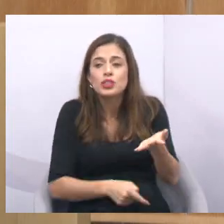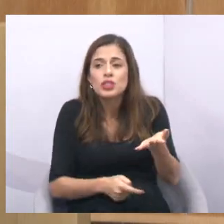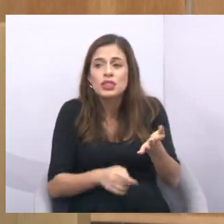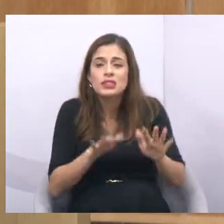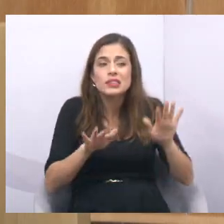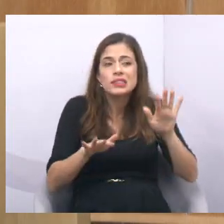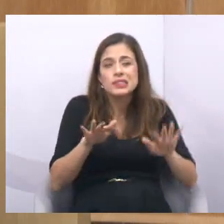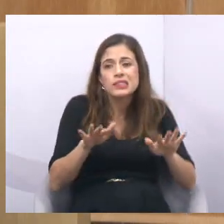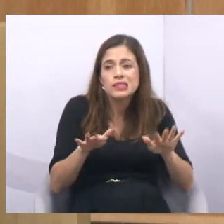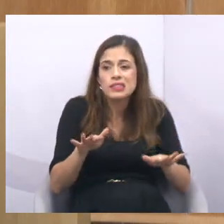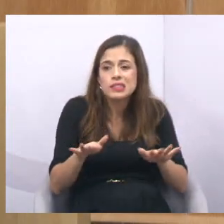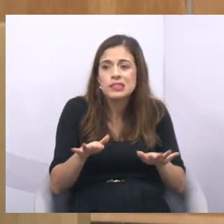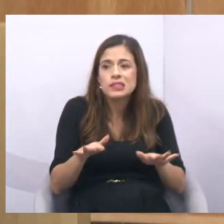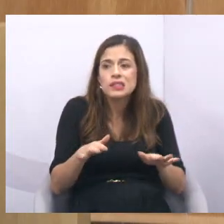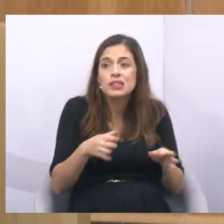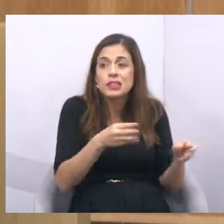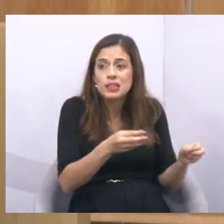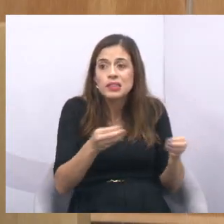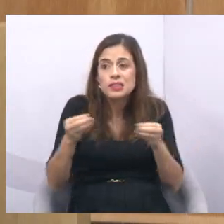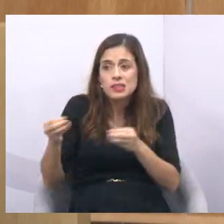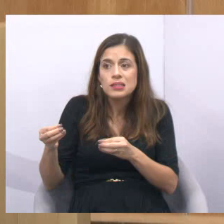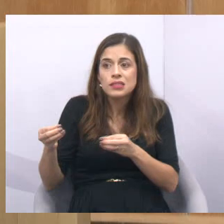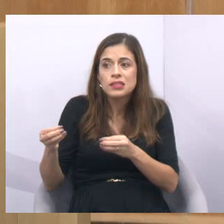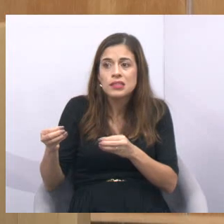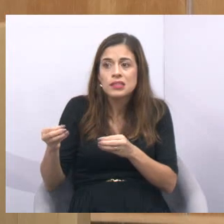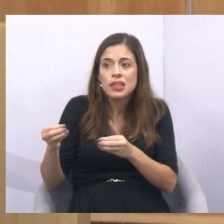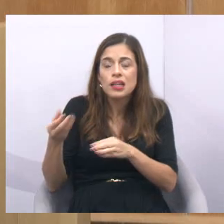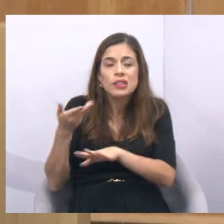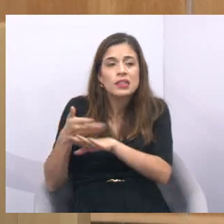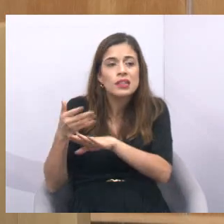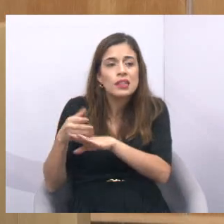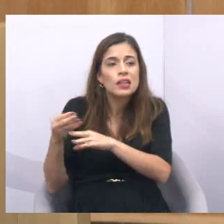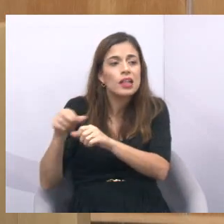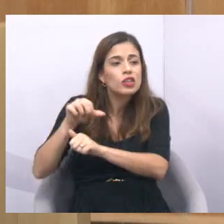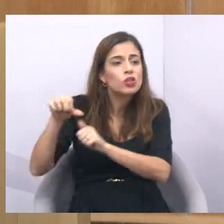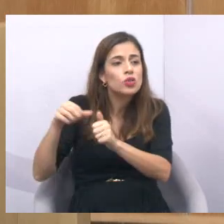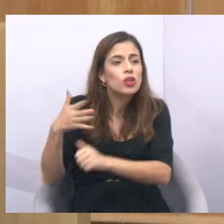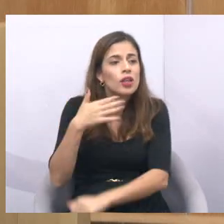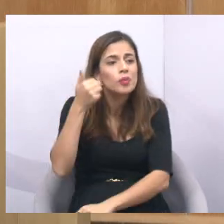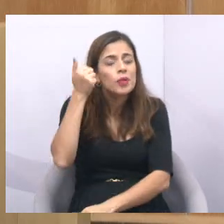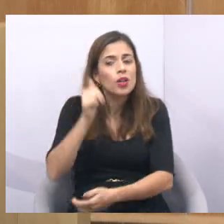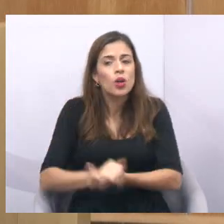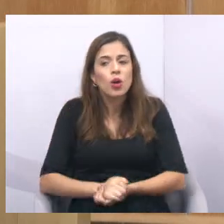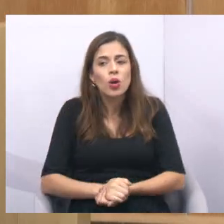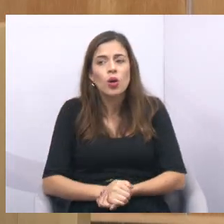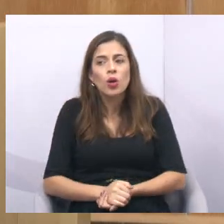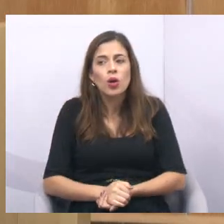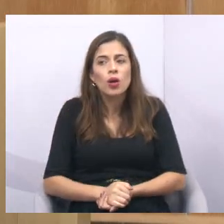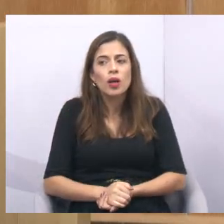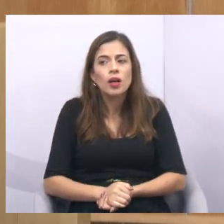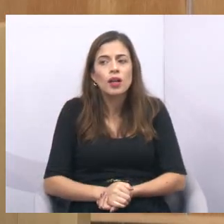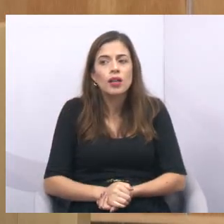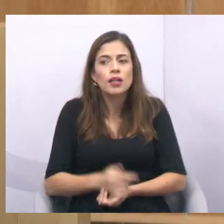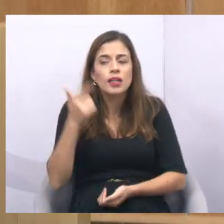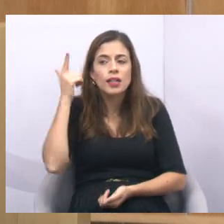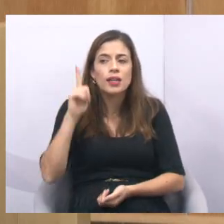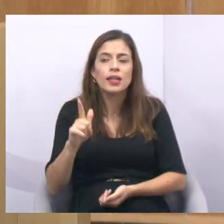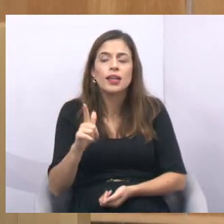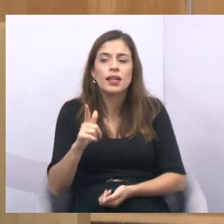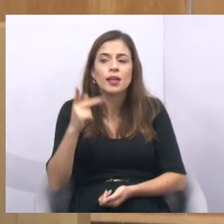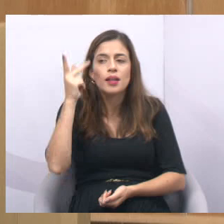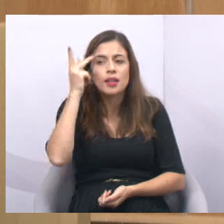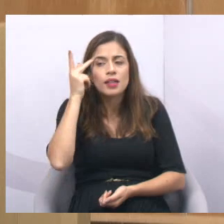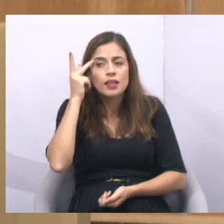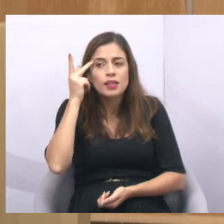meio baleadinho, vamos levar e trazer ele melhor, tal, não sei o quê, e ganhar paulista, brasileiro,